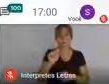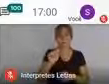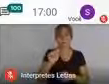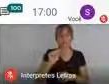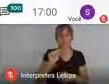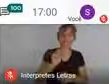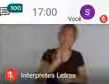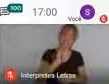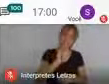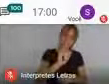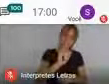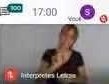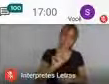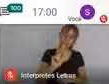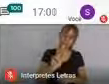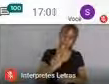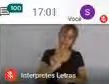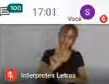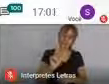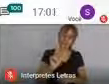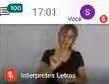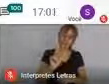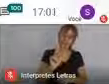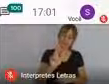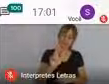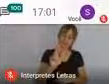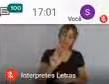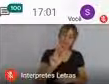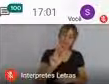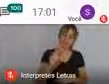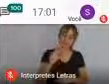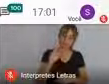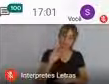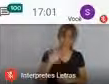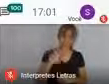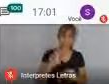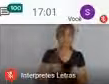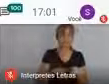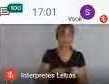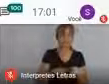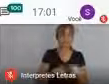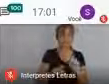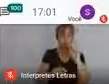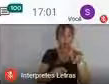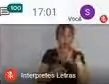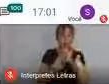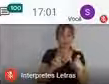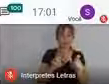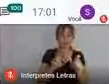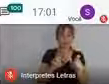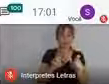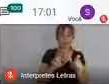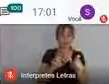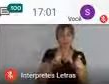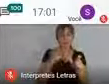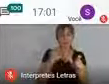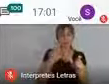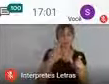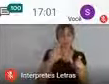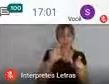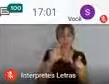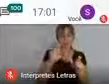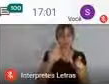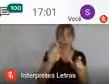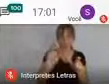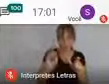estreito, riacho, rio pequeno, córrego, rio palatino, rio estreito, riozinho.